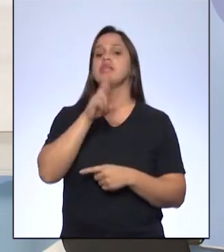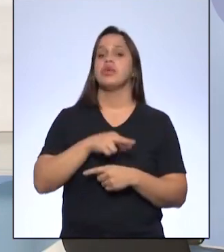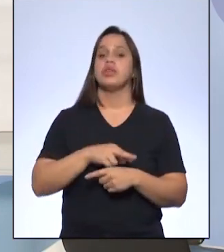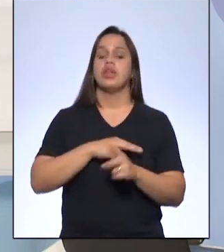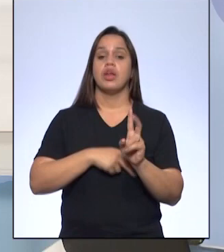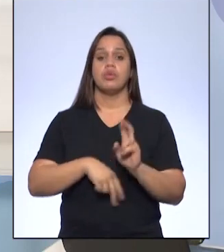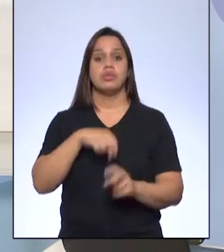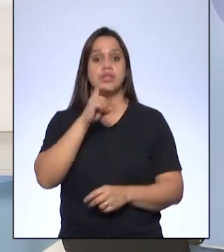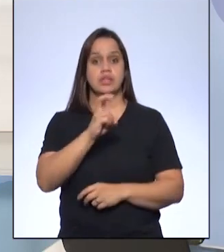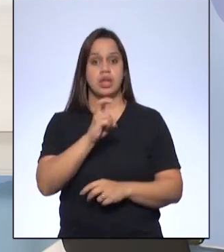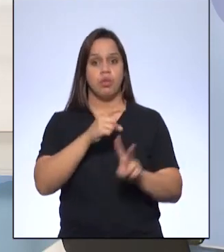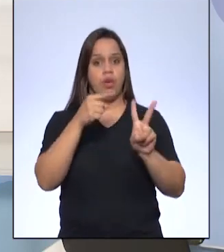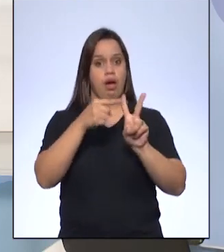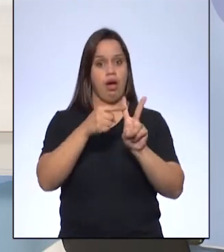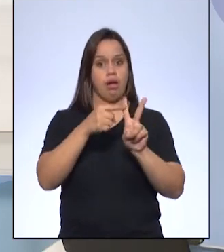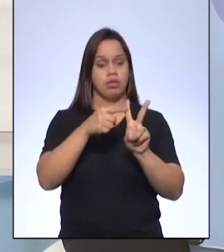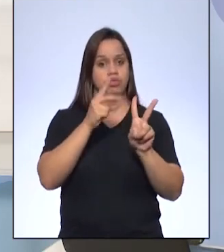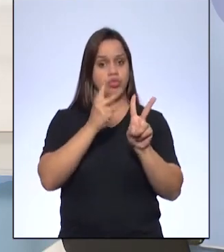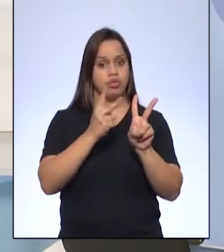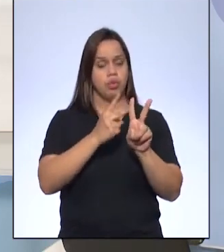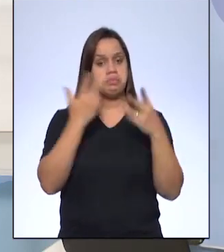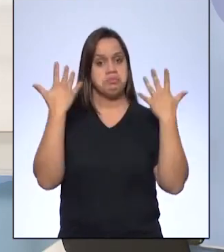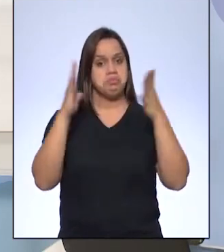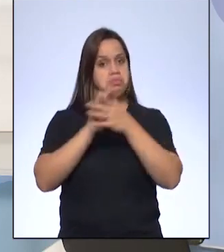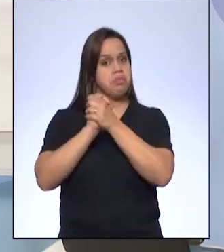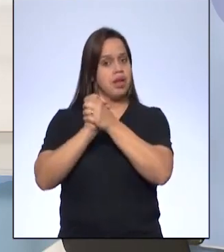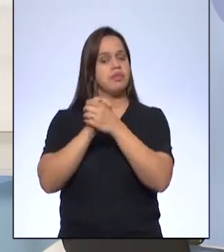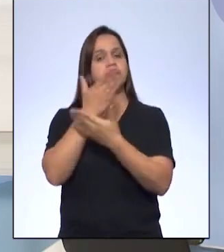2, parabéns, vocês estão